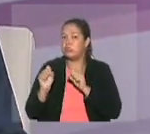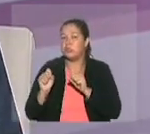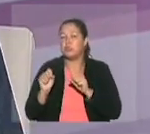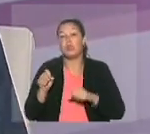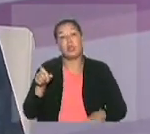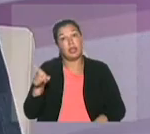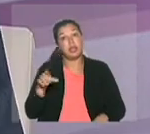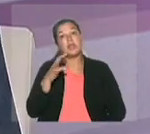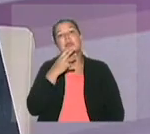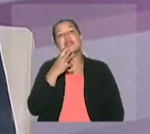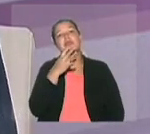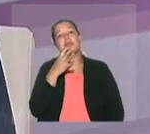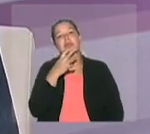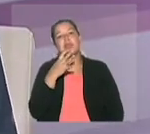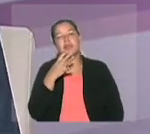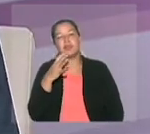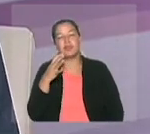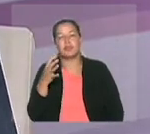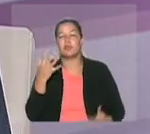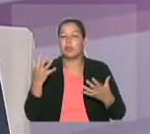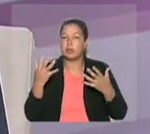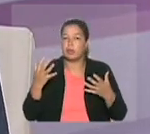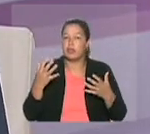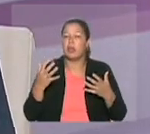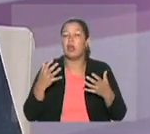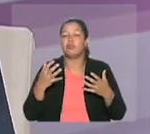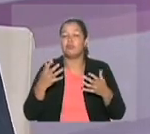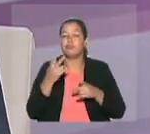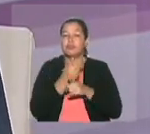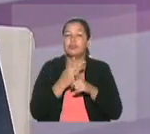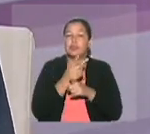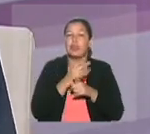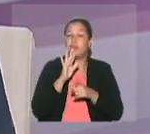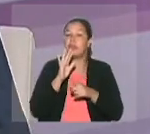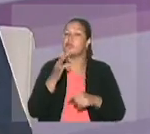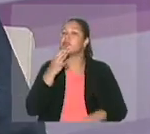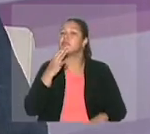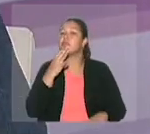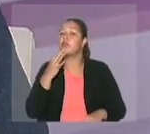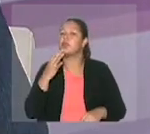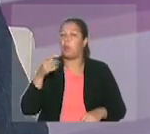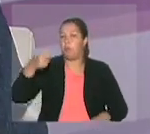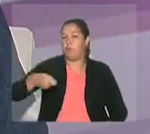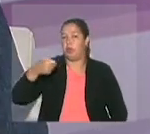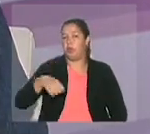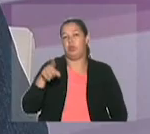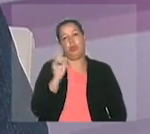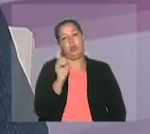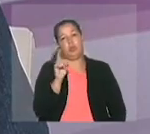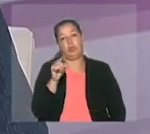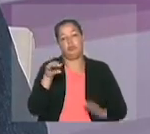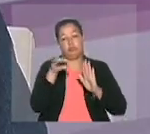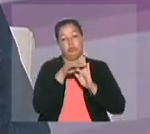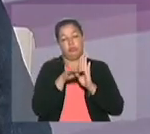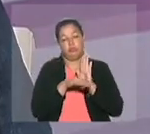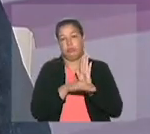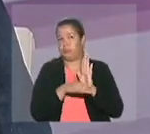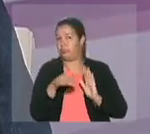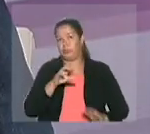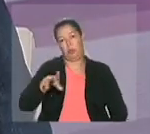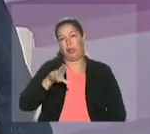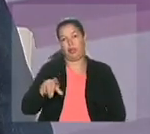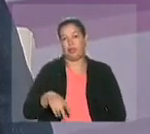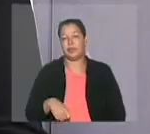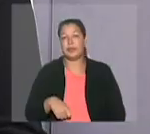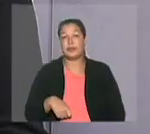assim, eles têm um conhecimento, se a pessoa for buscar o conhecimento, obviamente ela tem, mas não é um conhecimento na grade obrigatória. Não